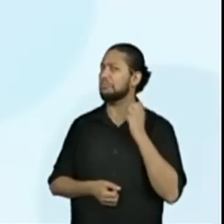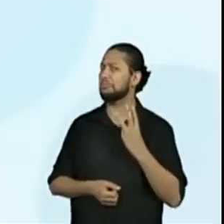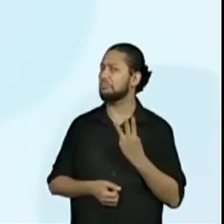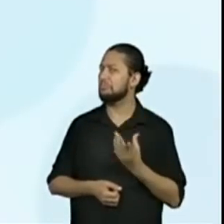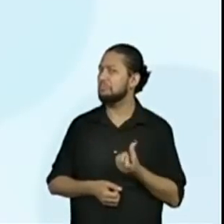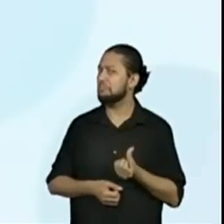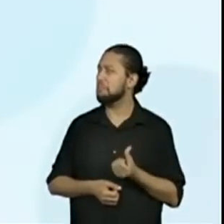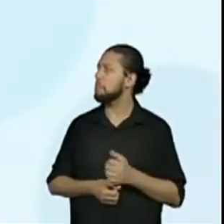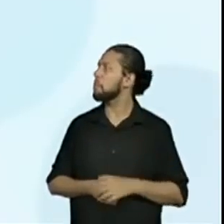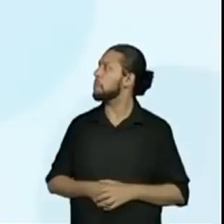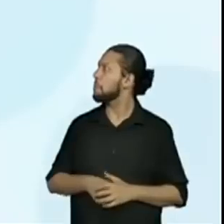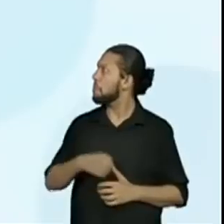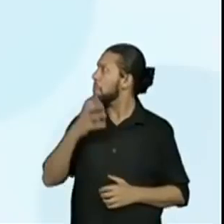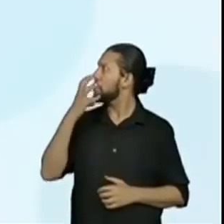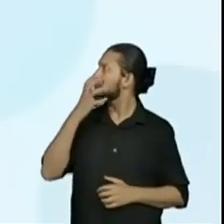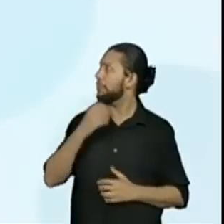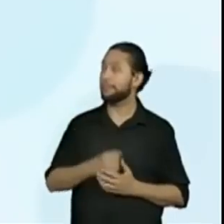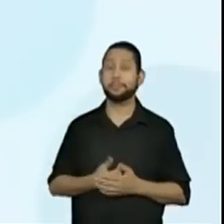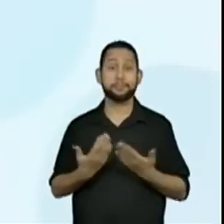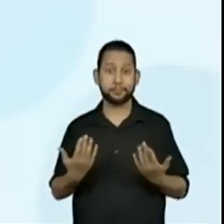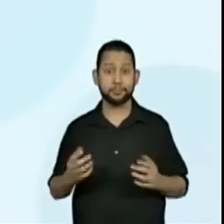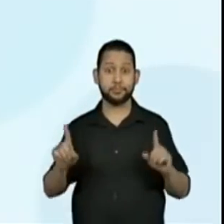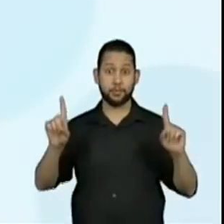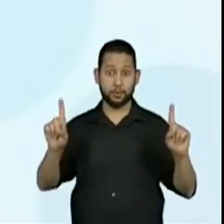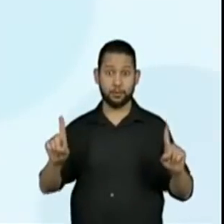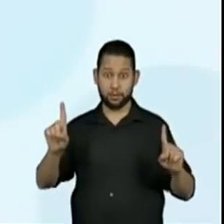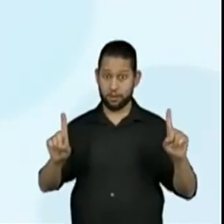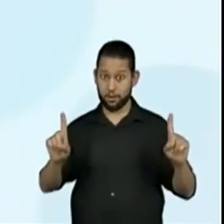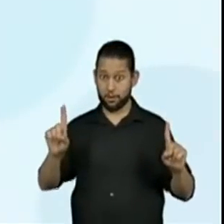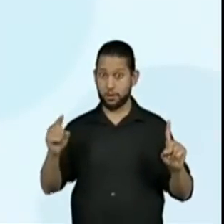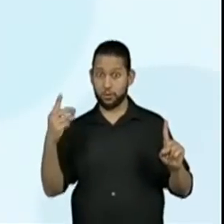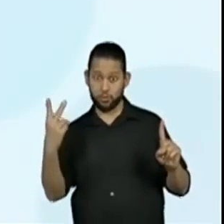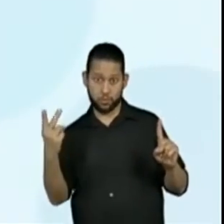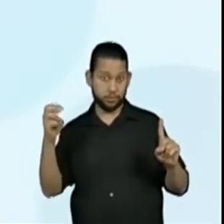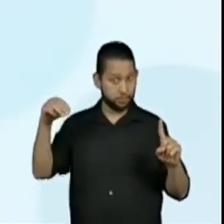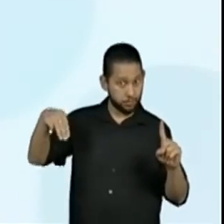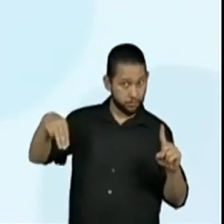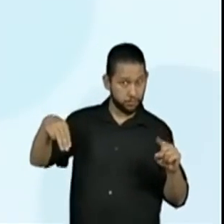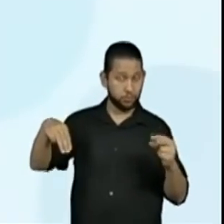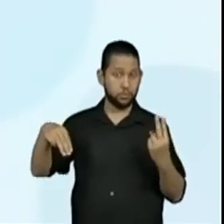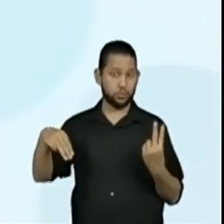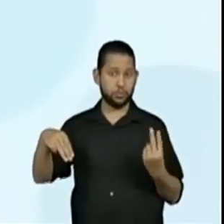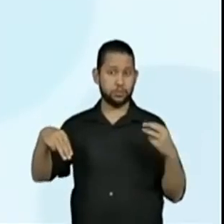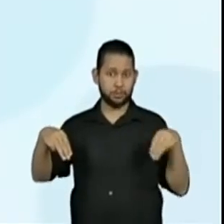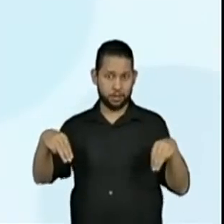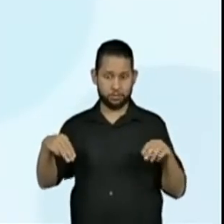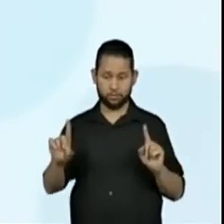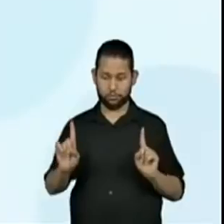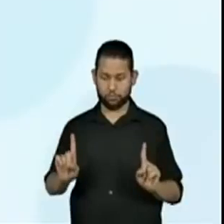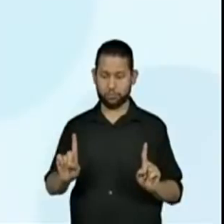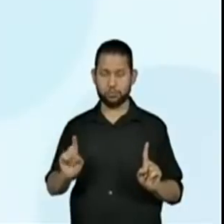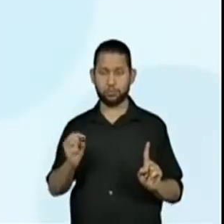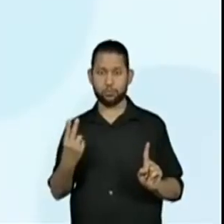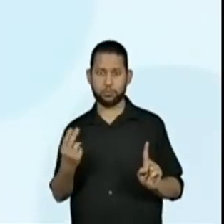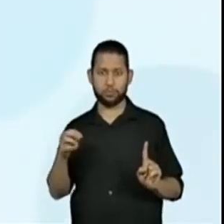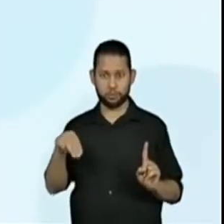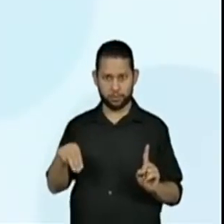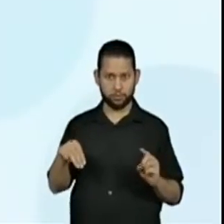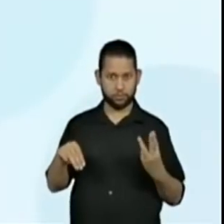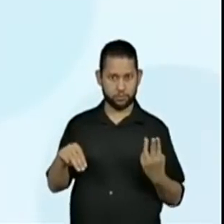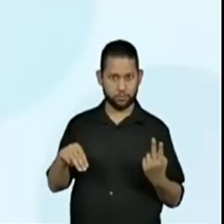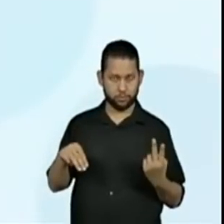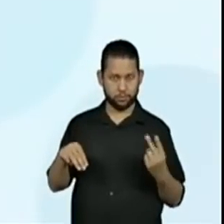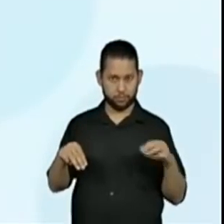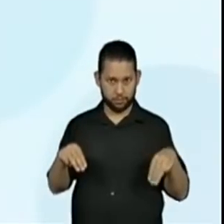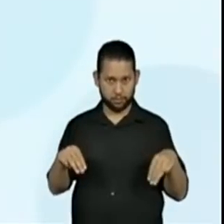36 e aqui nas laterais eu tenho tenho 2 m e 2 m Então eu tenho 36 + 4